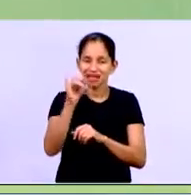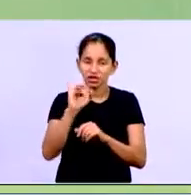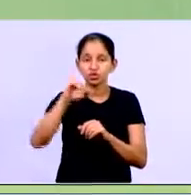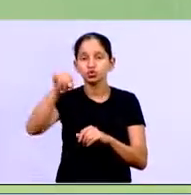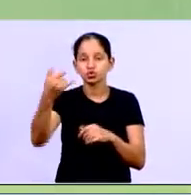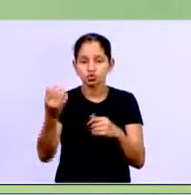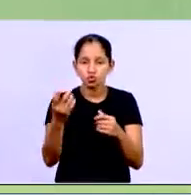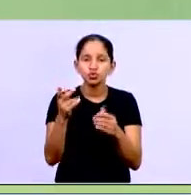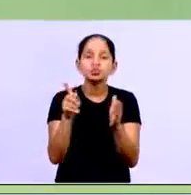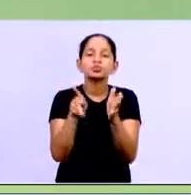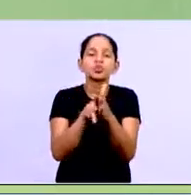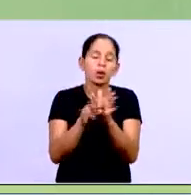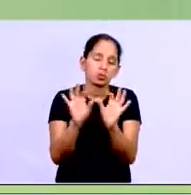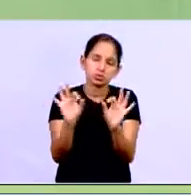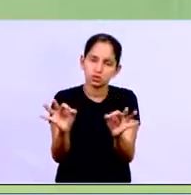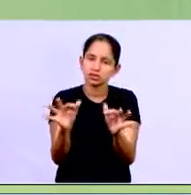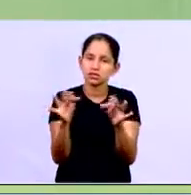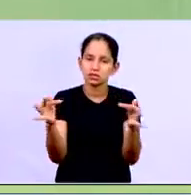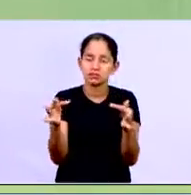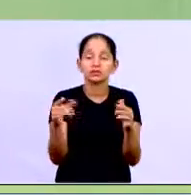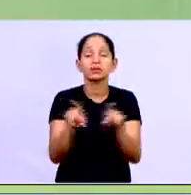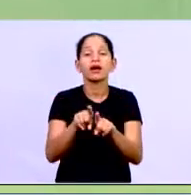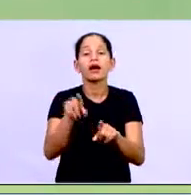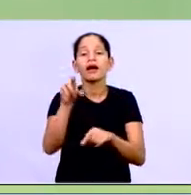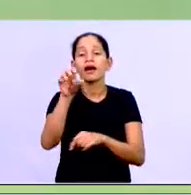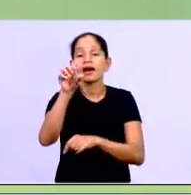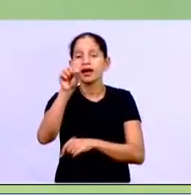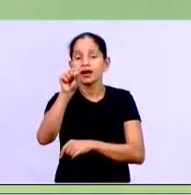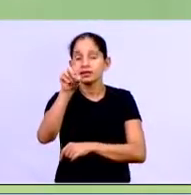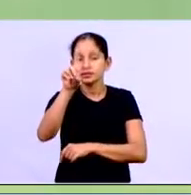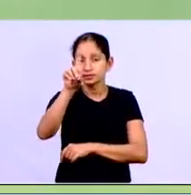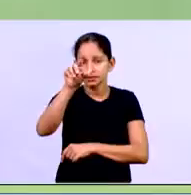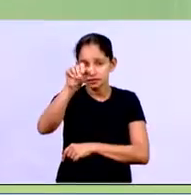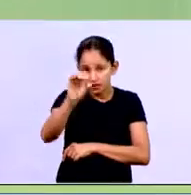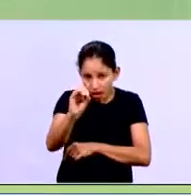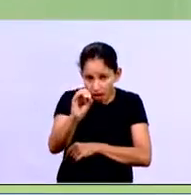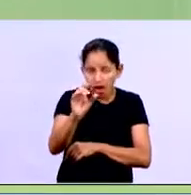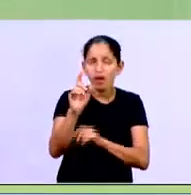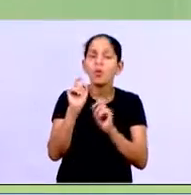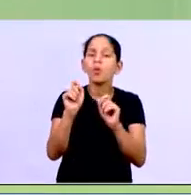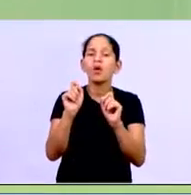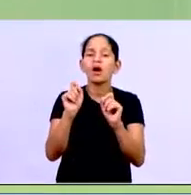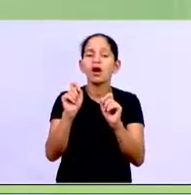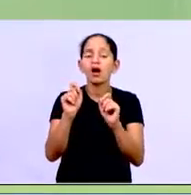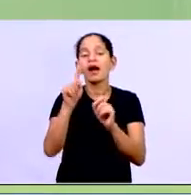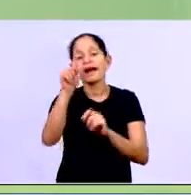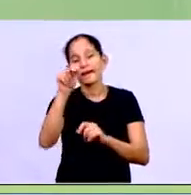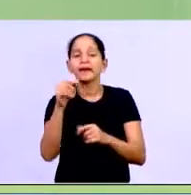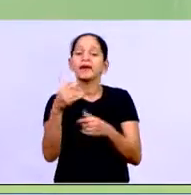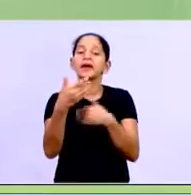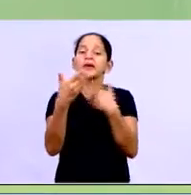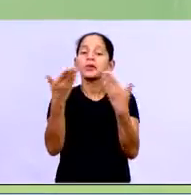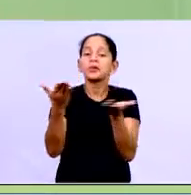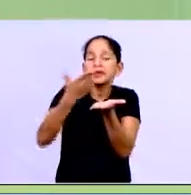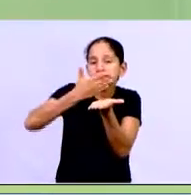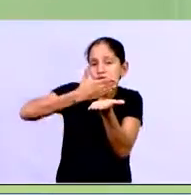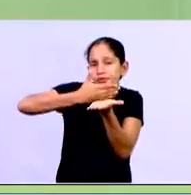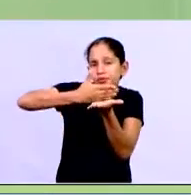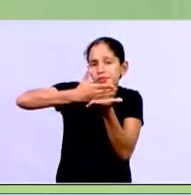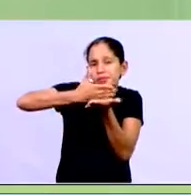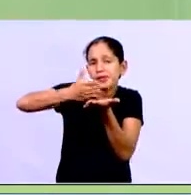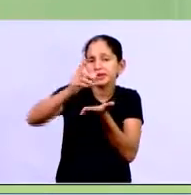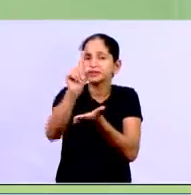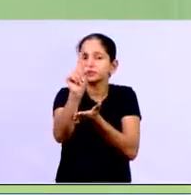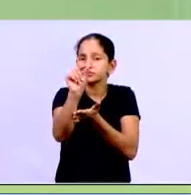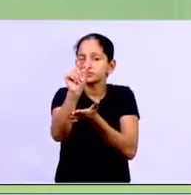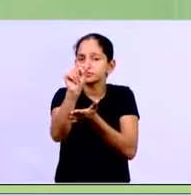para destacar aqui, o SD com um zerinho embaixo significa saldo devedor